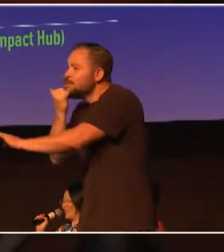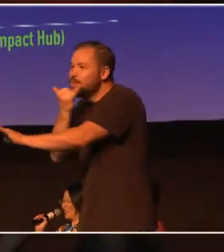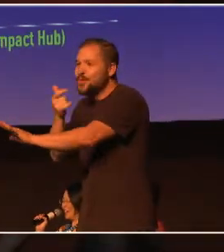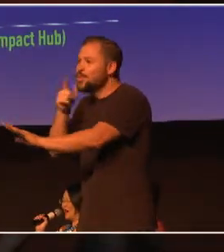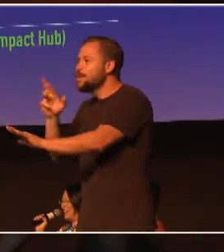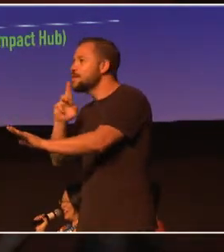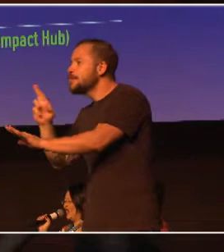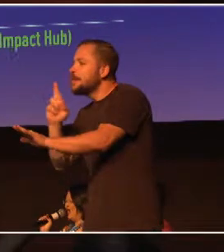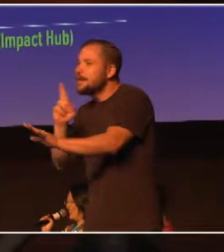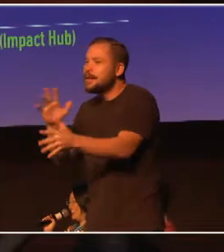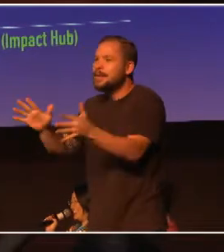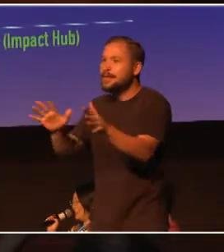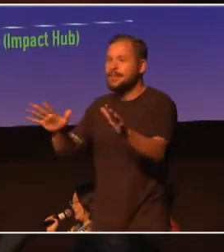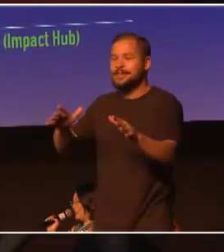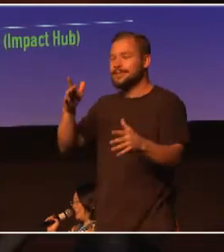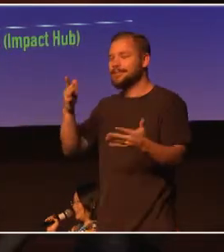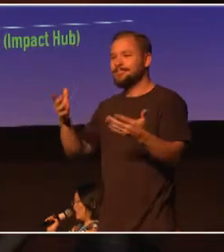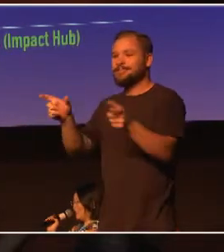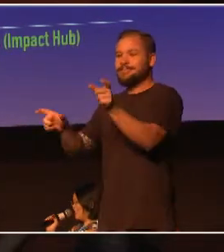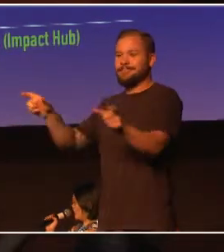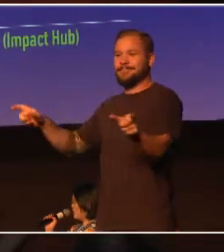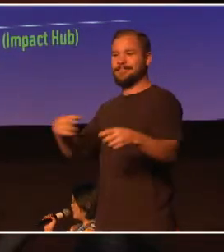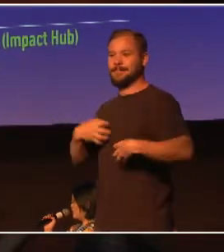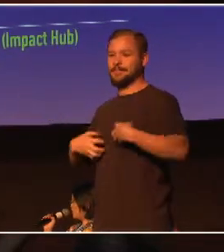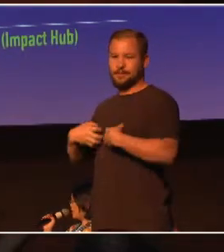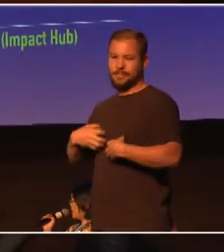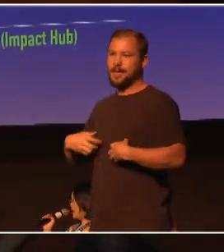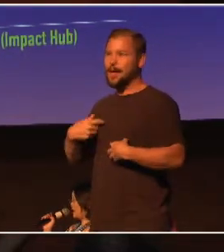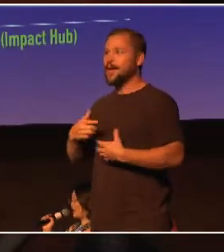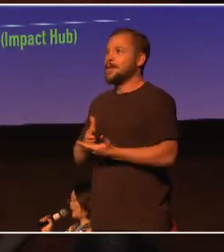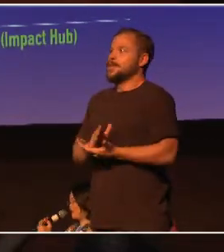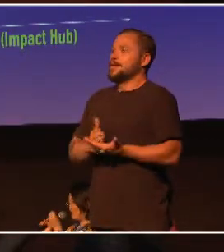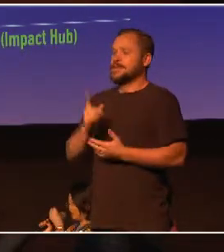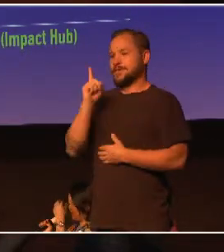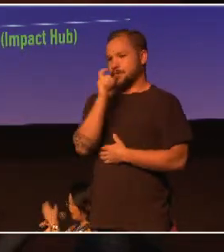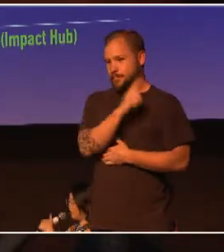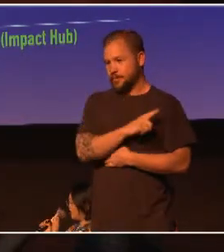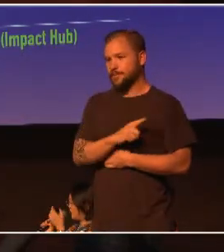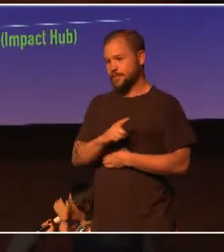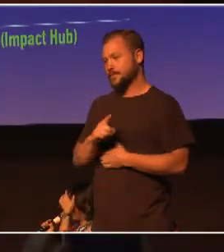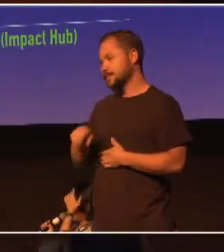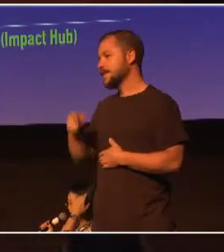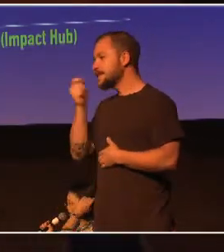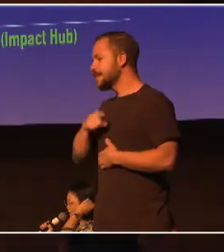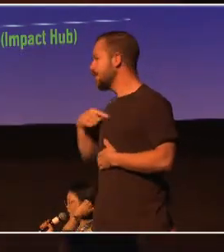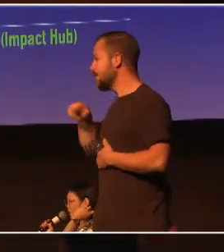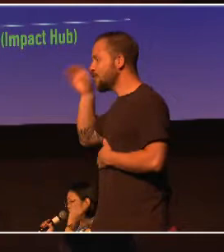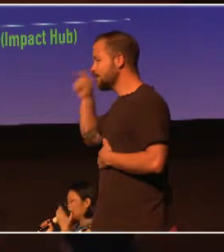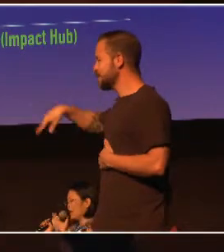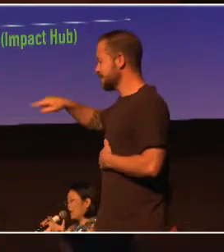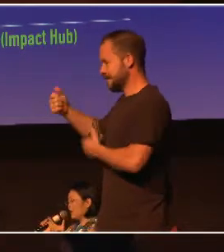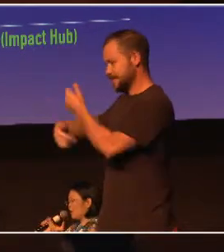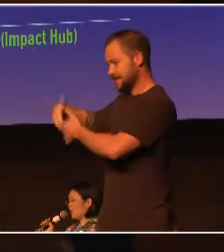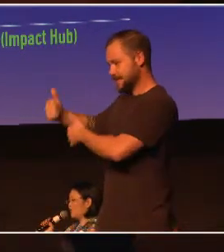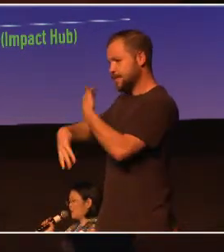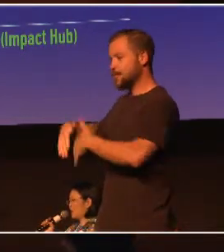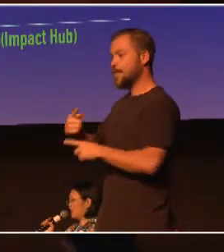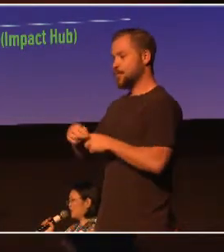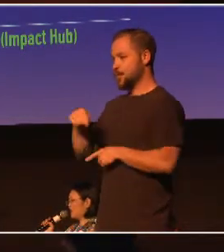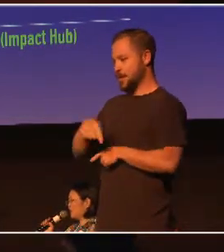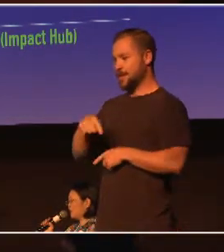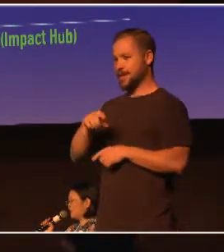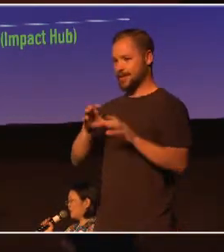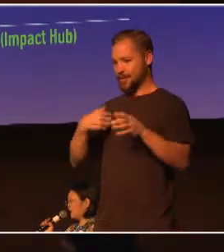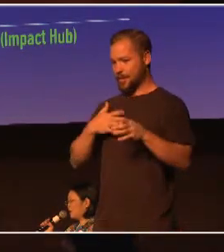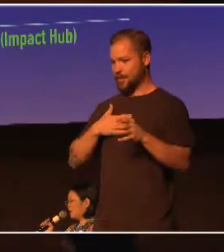consegui responder, e realmente dá uma angústia. E é engraçado, né, ouvindo vocês falar assim, porque O blockchain,